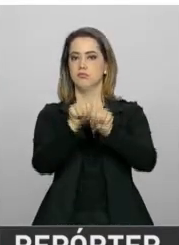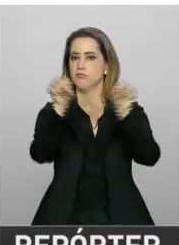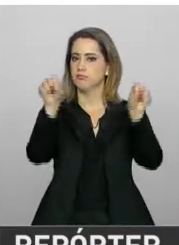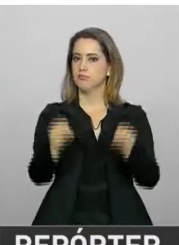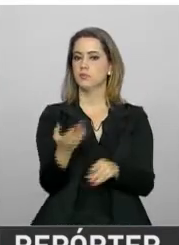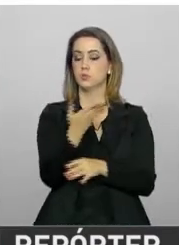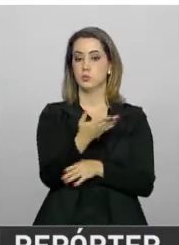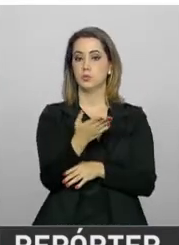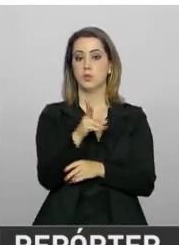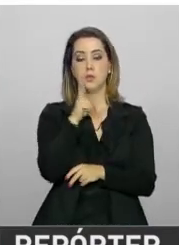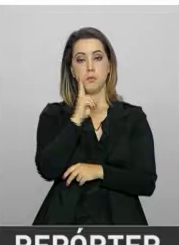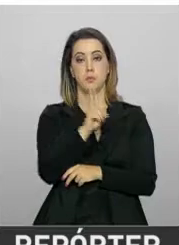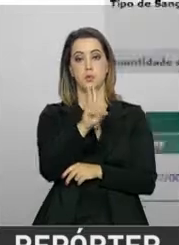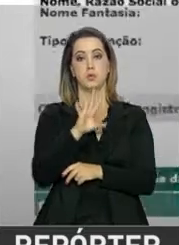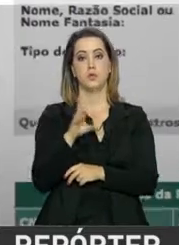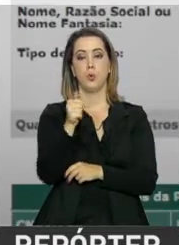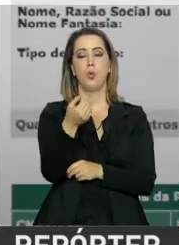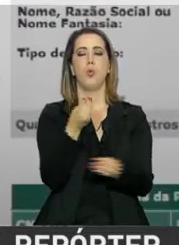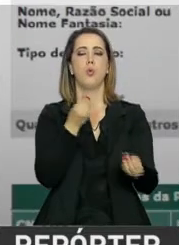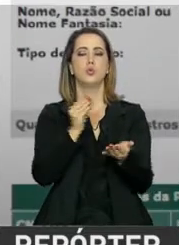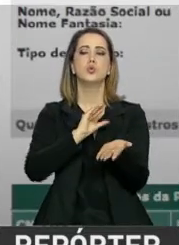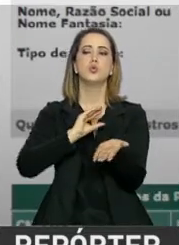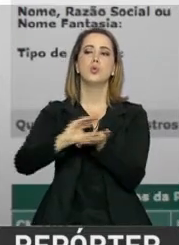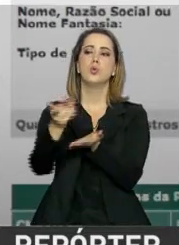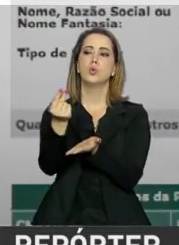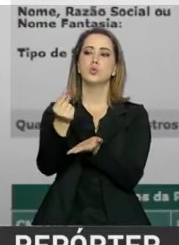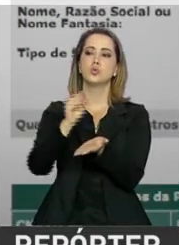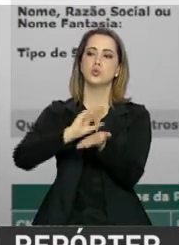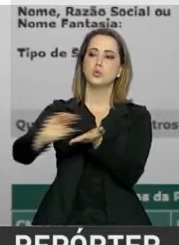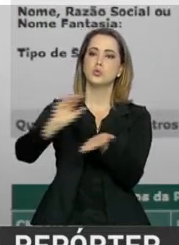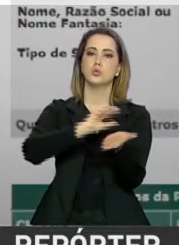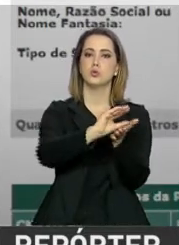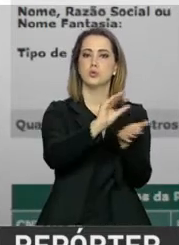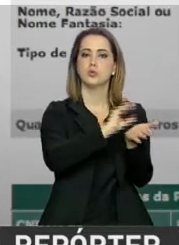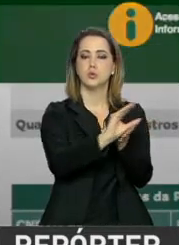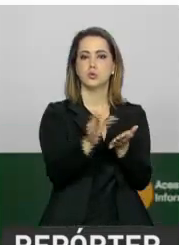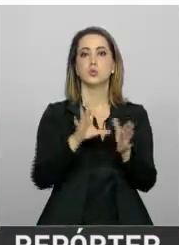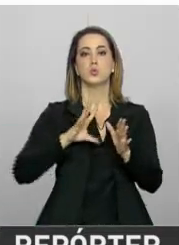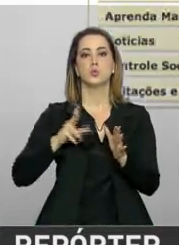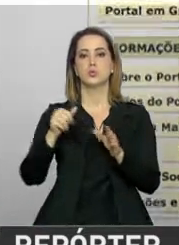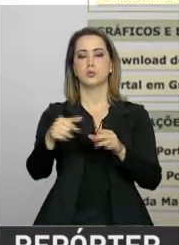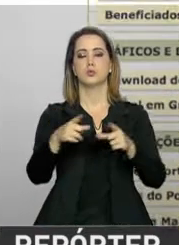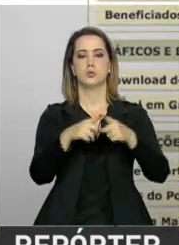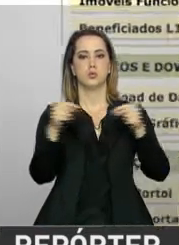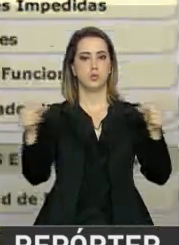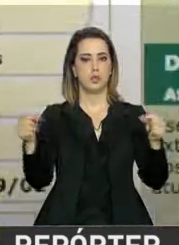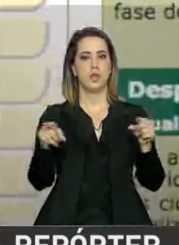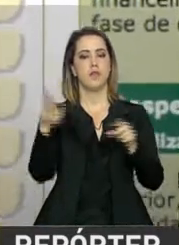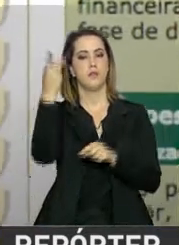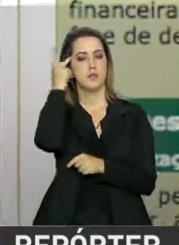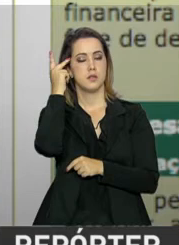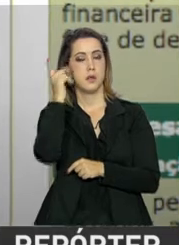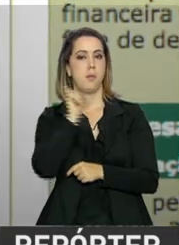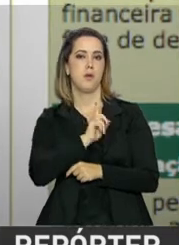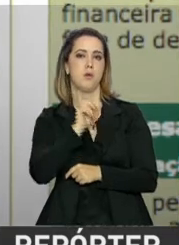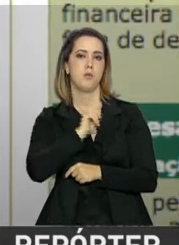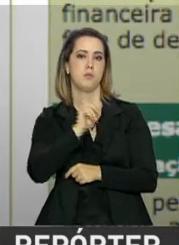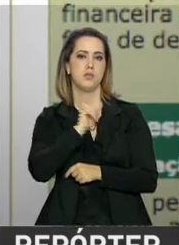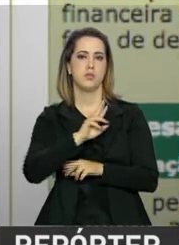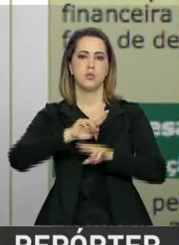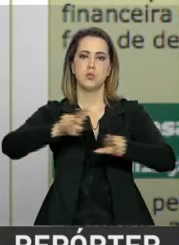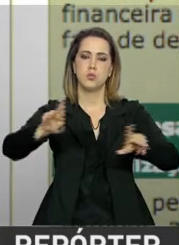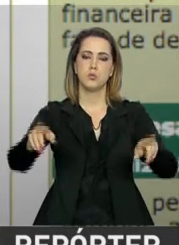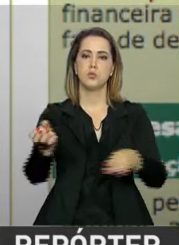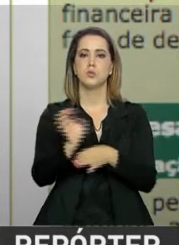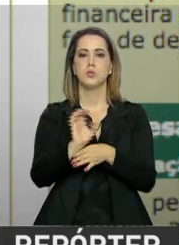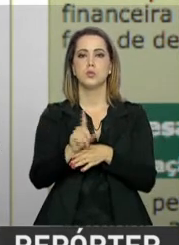fiscalizar a aplicação do dinheiro público o distrito federal além dos estados de são paulo rio de janeiro minas gerais e rio grande do